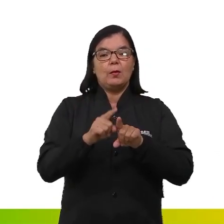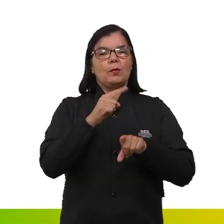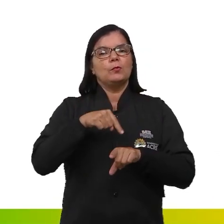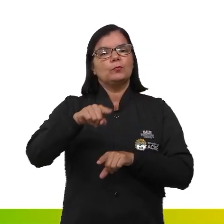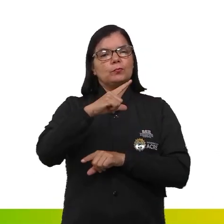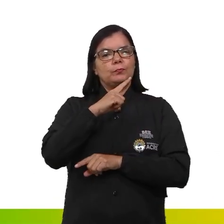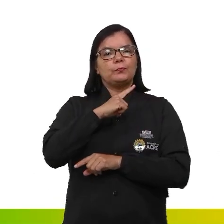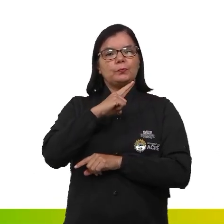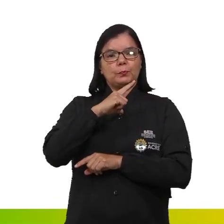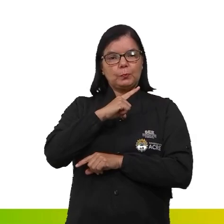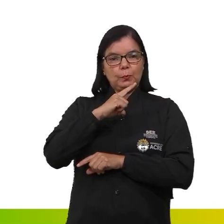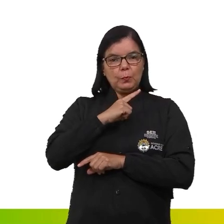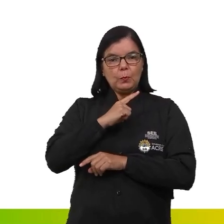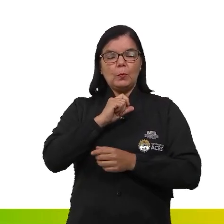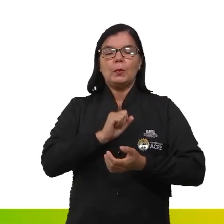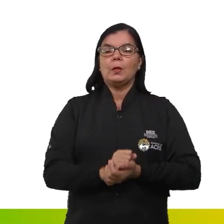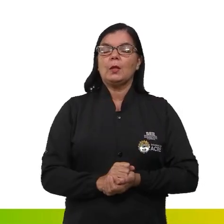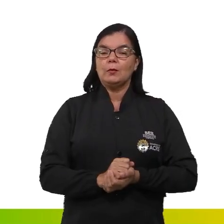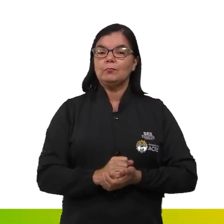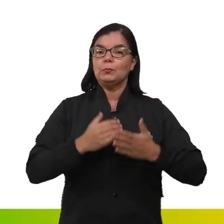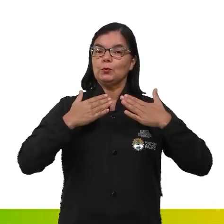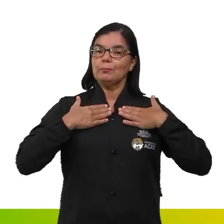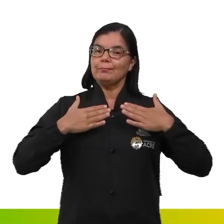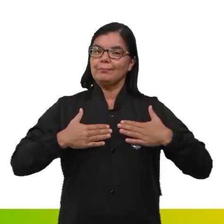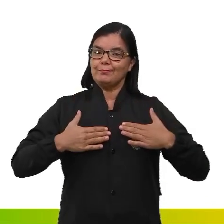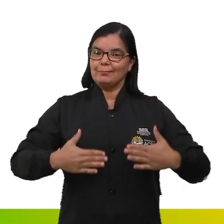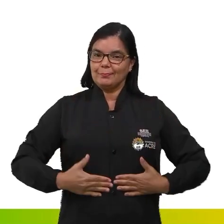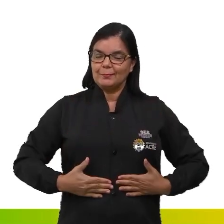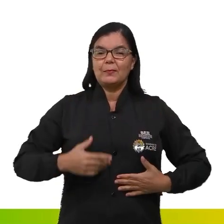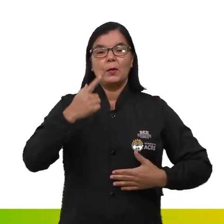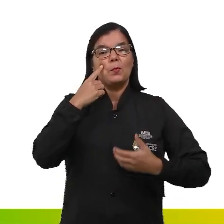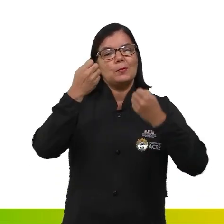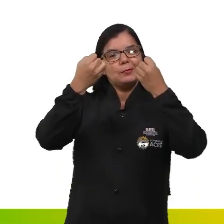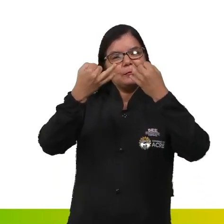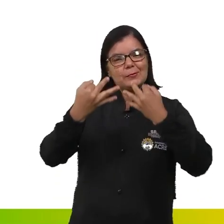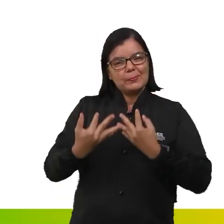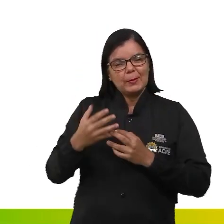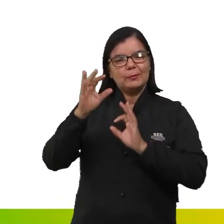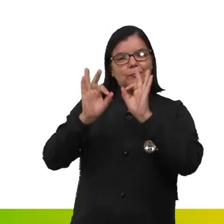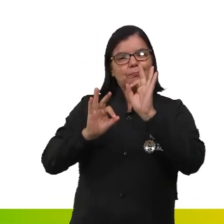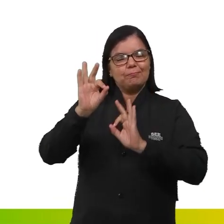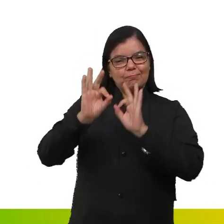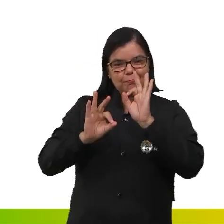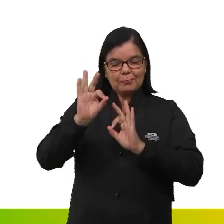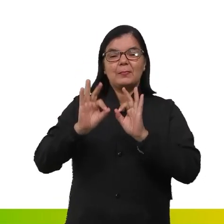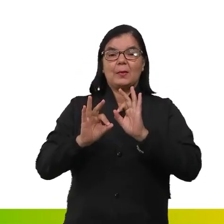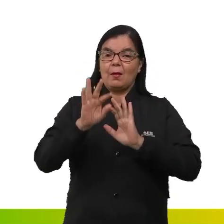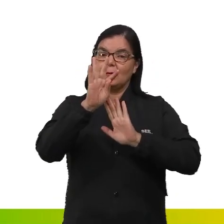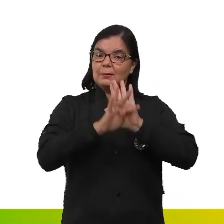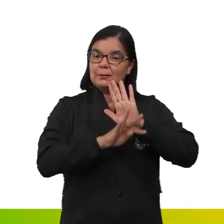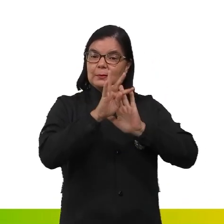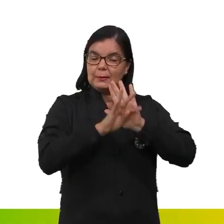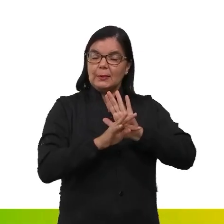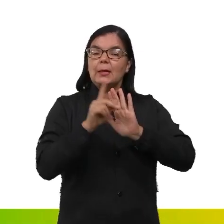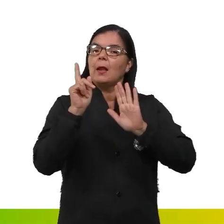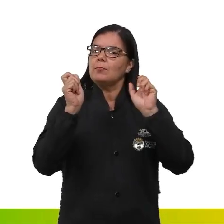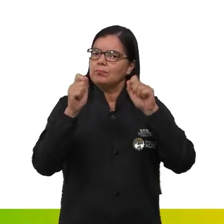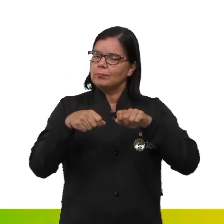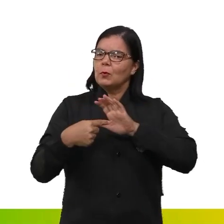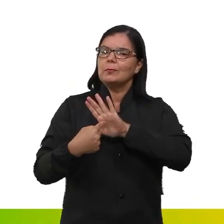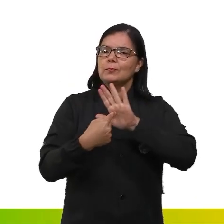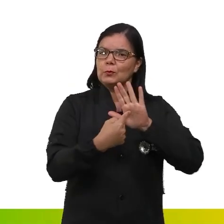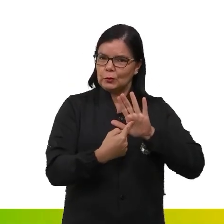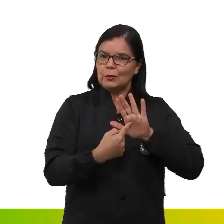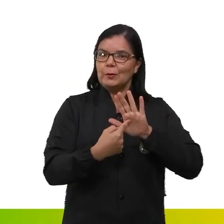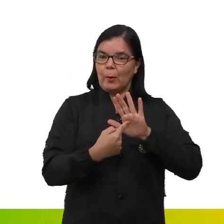eu tenho um efeito de humor. Então, quando a gente fala na construção de um determinado texto, ela pode aparecer